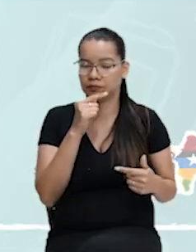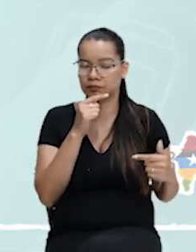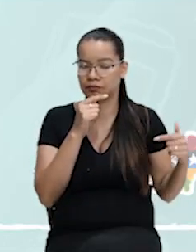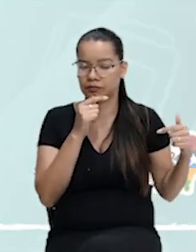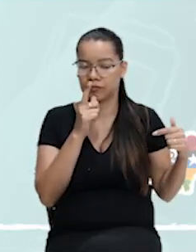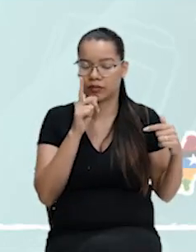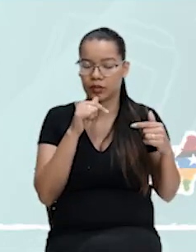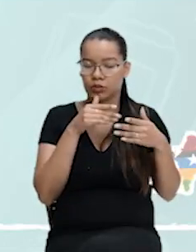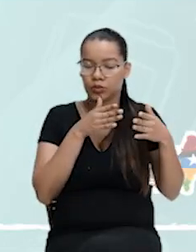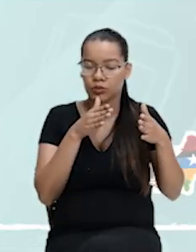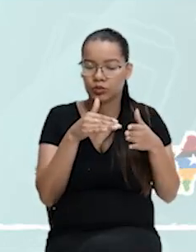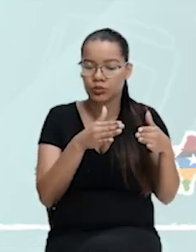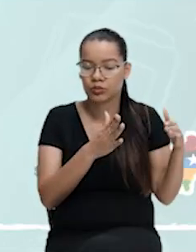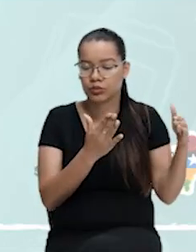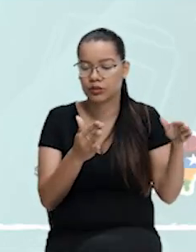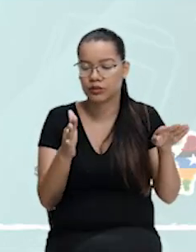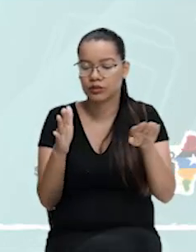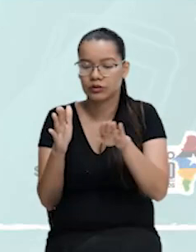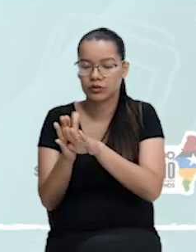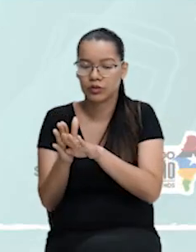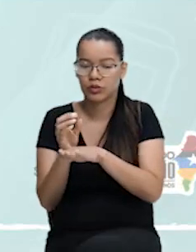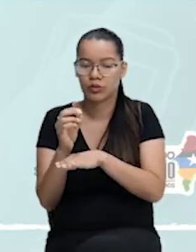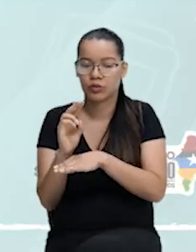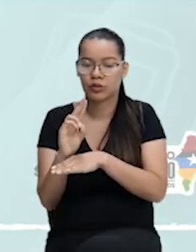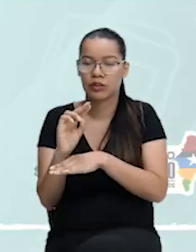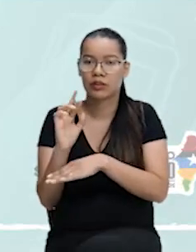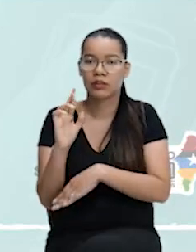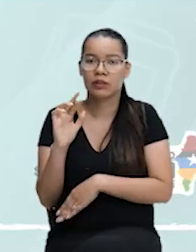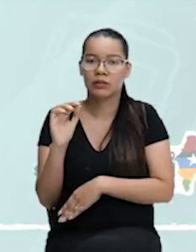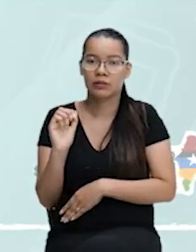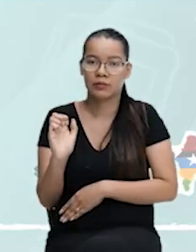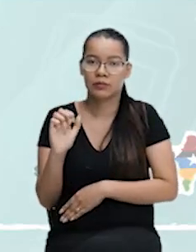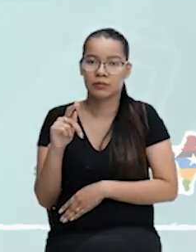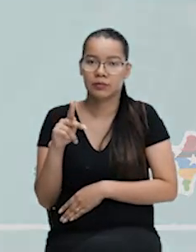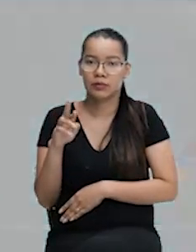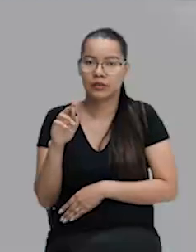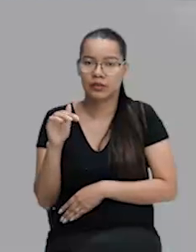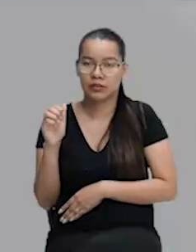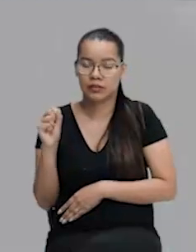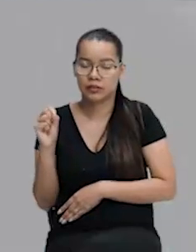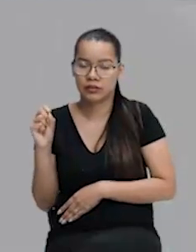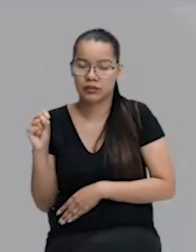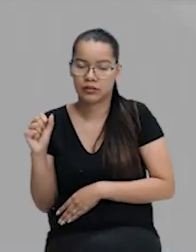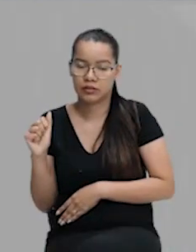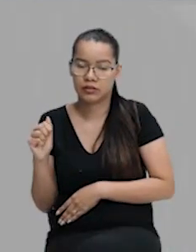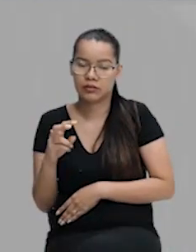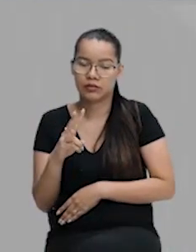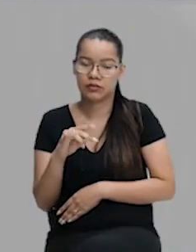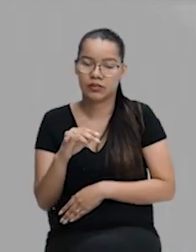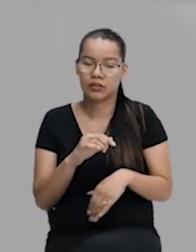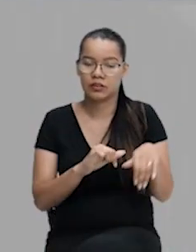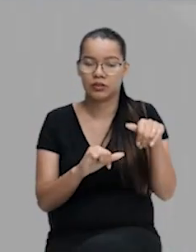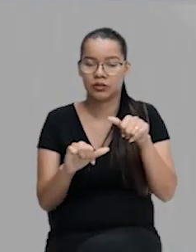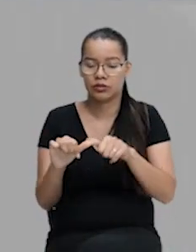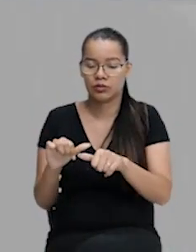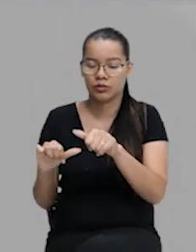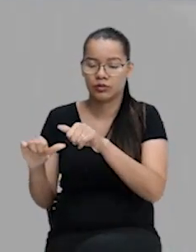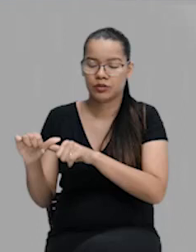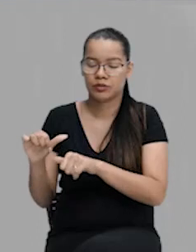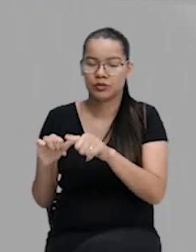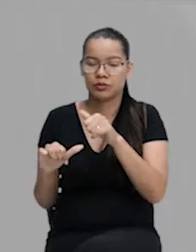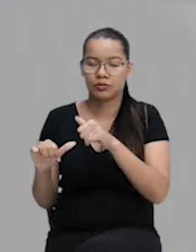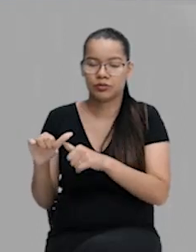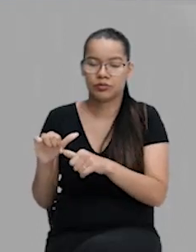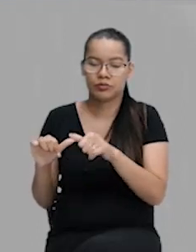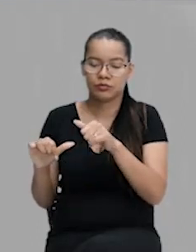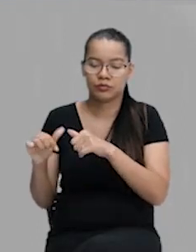rios, ou então de represas, essa água ela vai sofrer um tratamento, certo? Vai